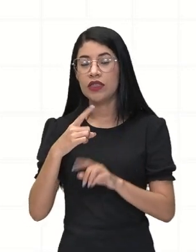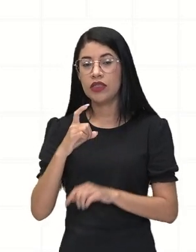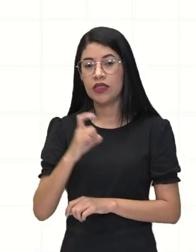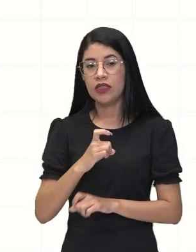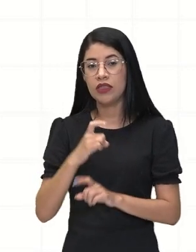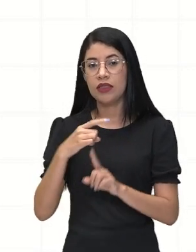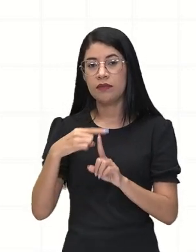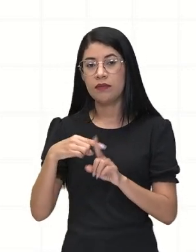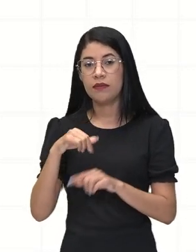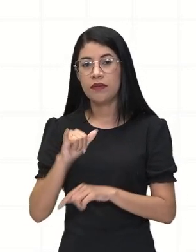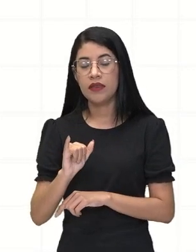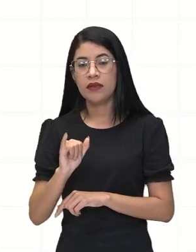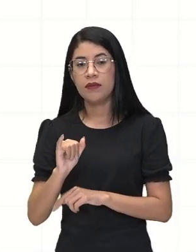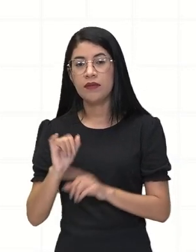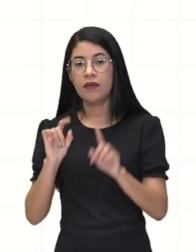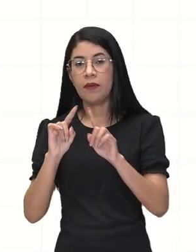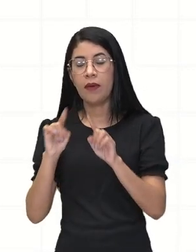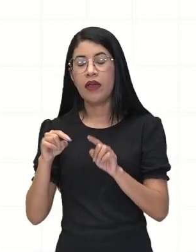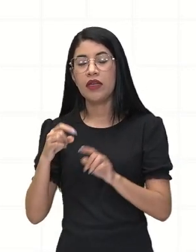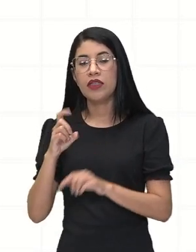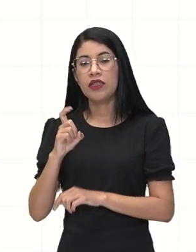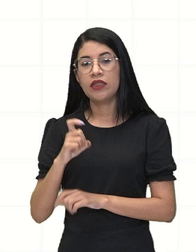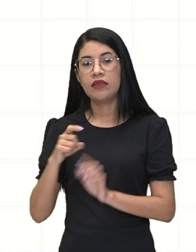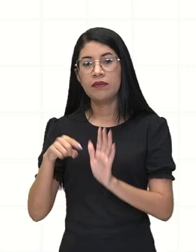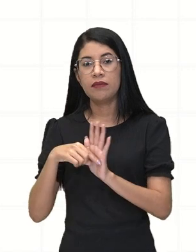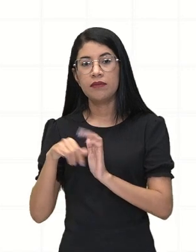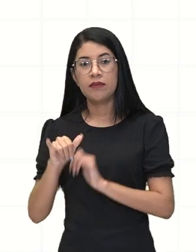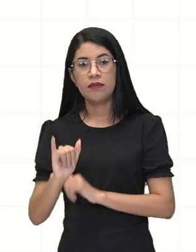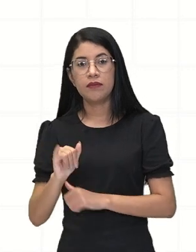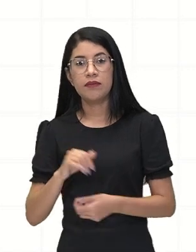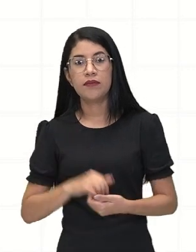a diferença de dois termos. Então, ó,